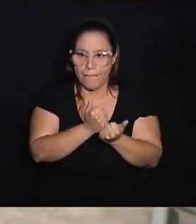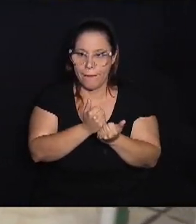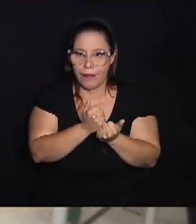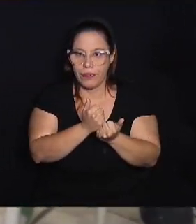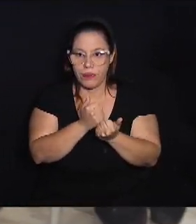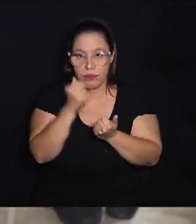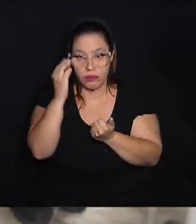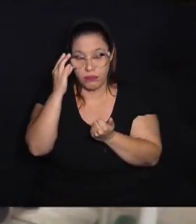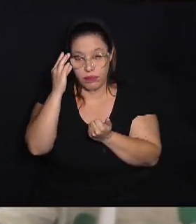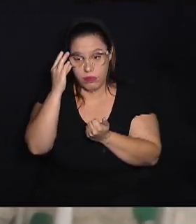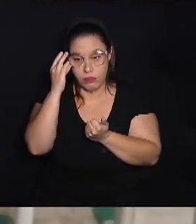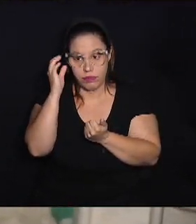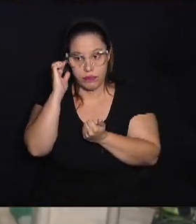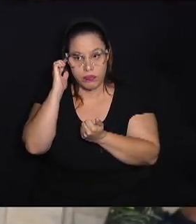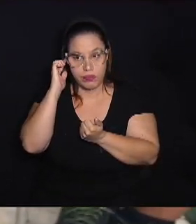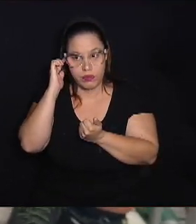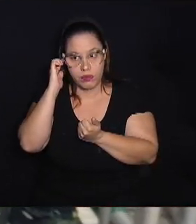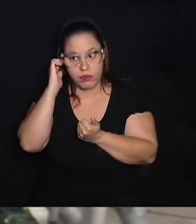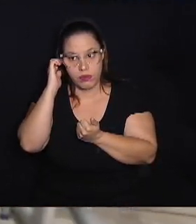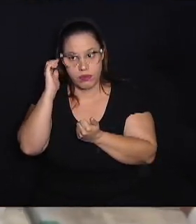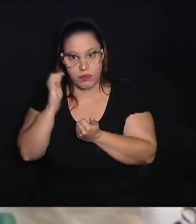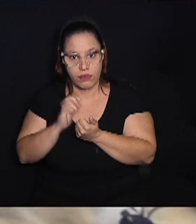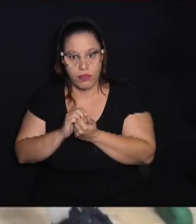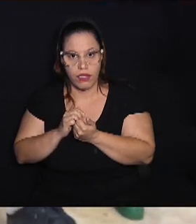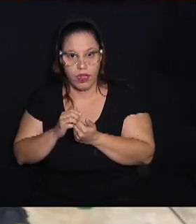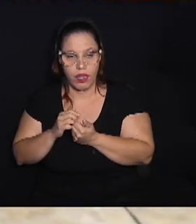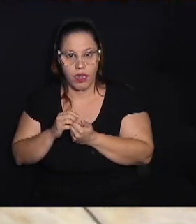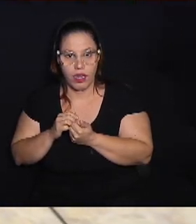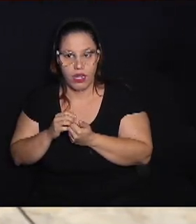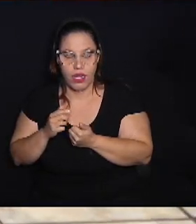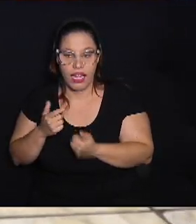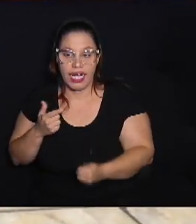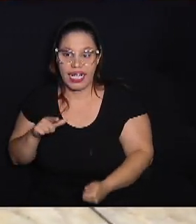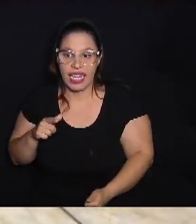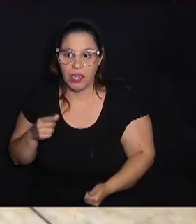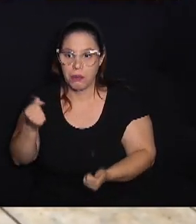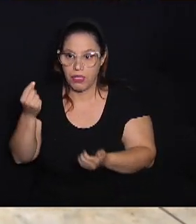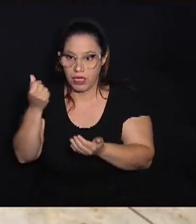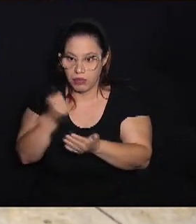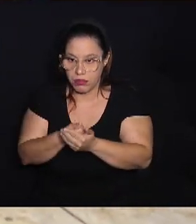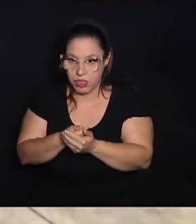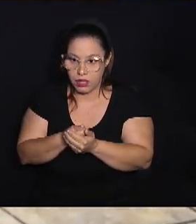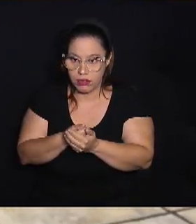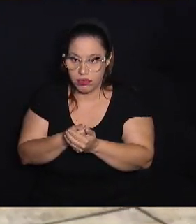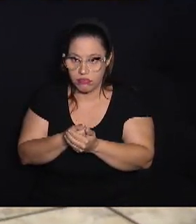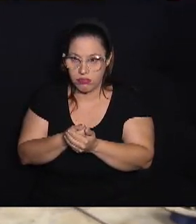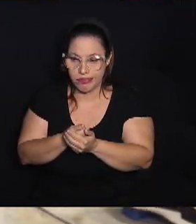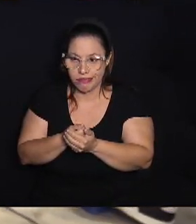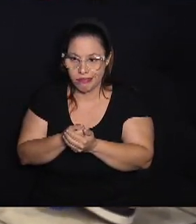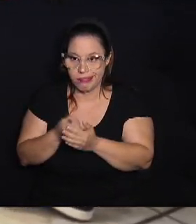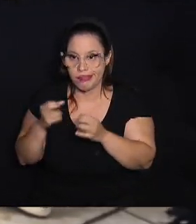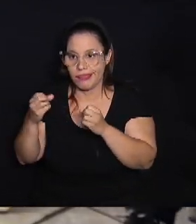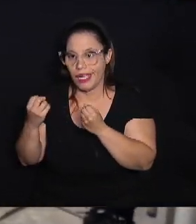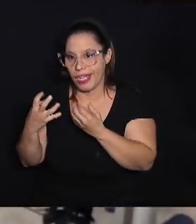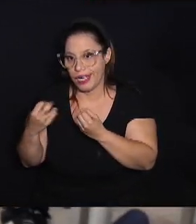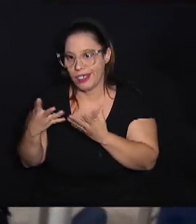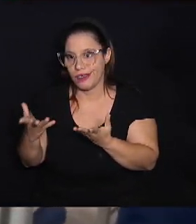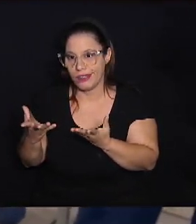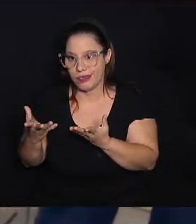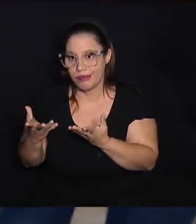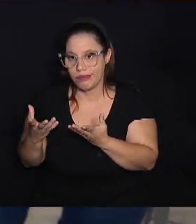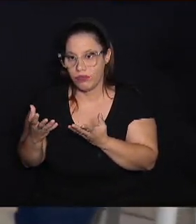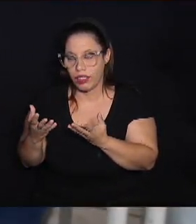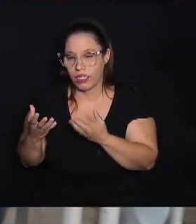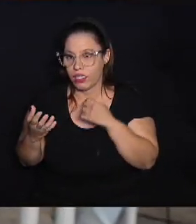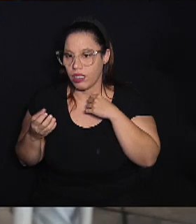jeito. É que sem isso, né, sem o pagamento do nosso cachê, da nossa hora-aula, a gente também não consegue viver como voluntário,